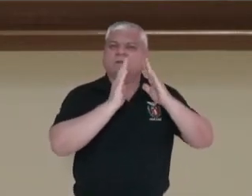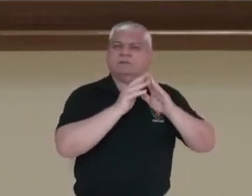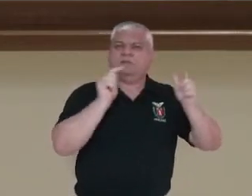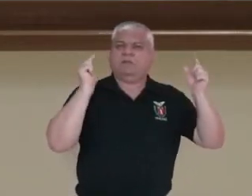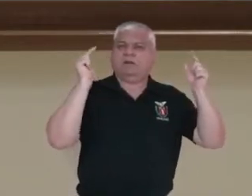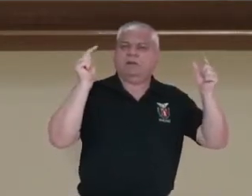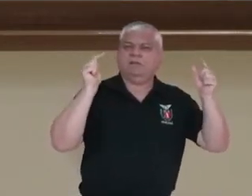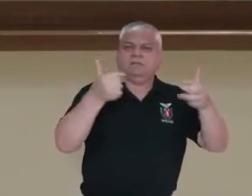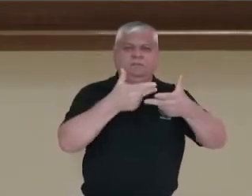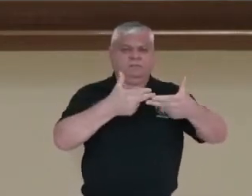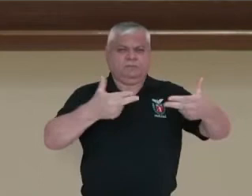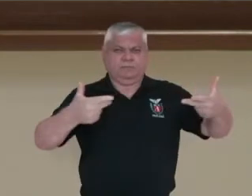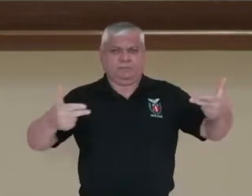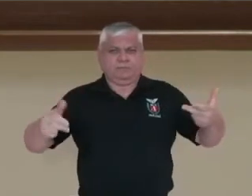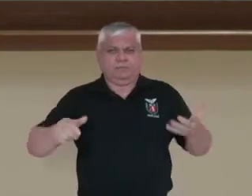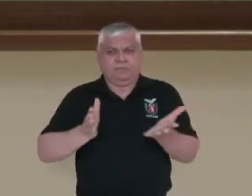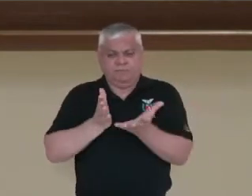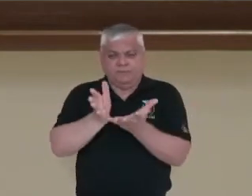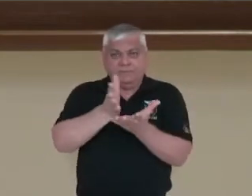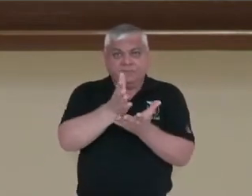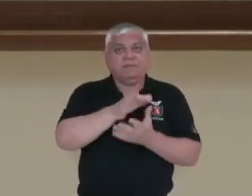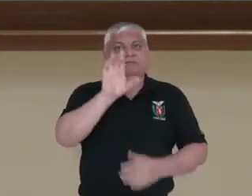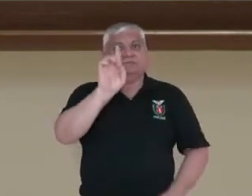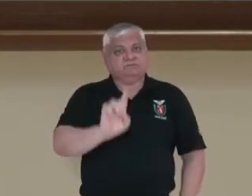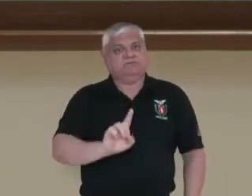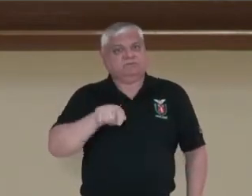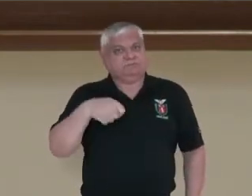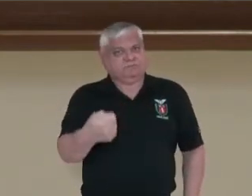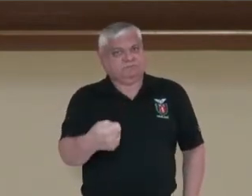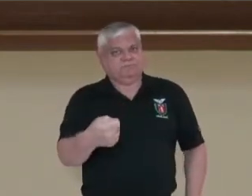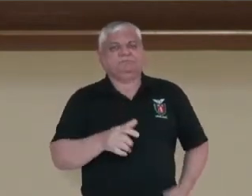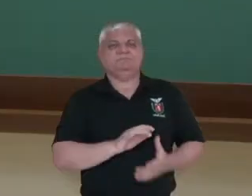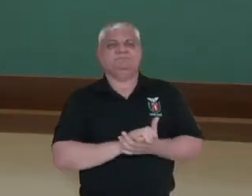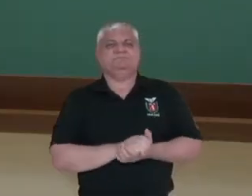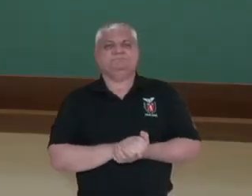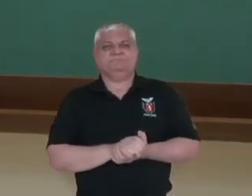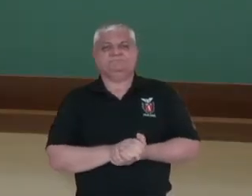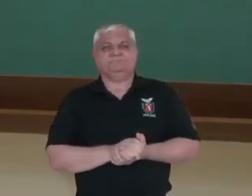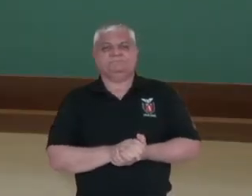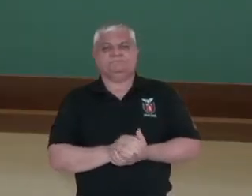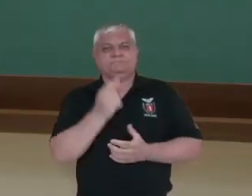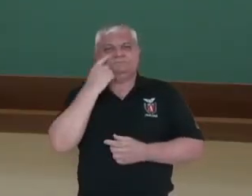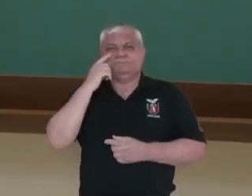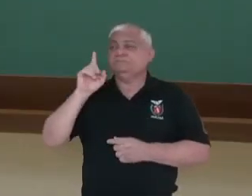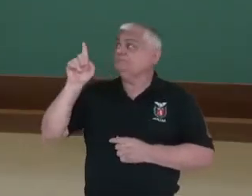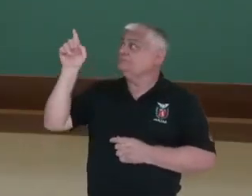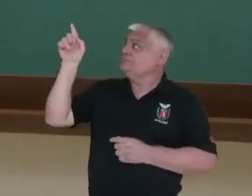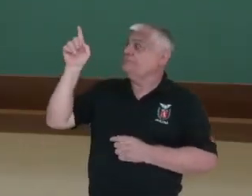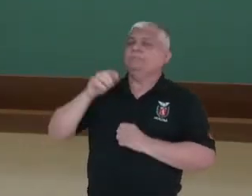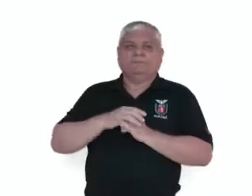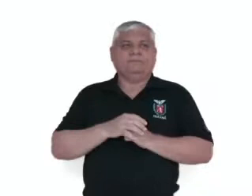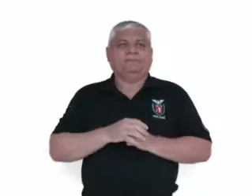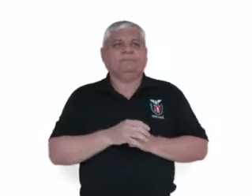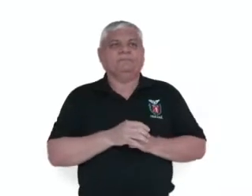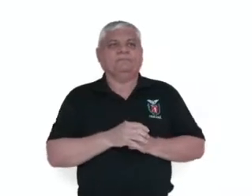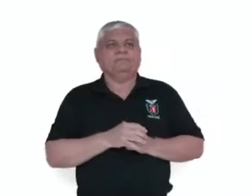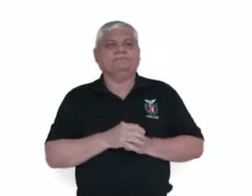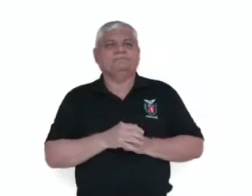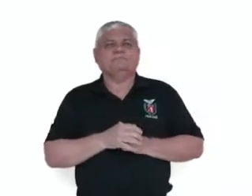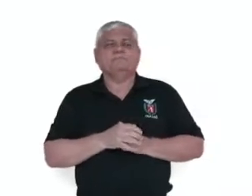gente conhece como direito. Legal? Então, aqui estão os direitos, pensamento de Marshall nas